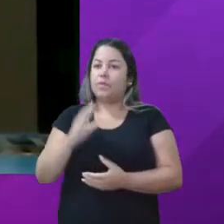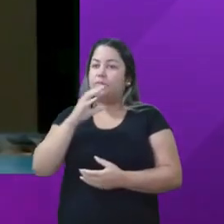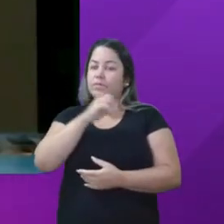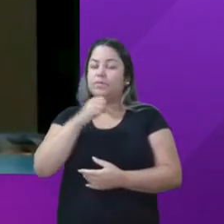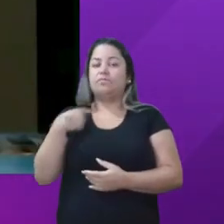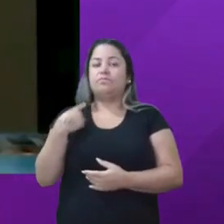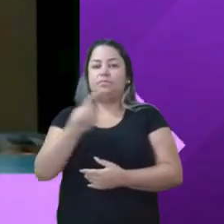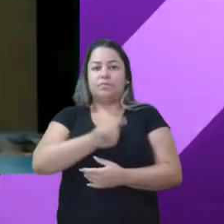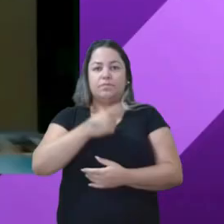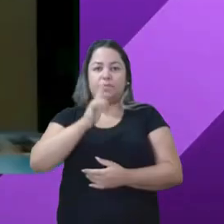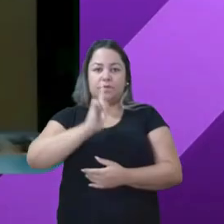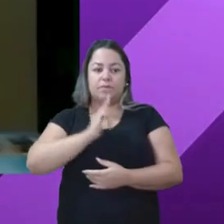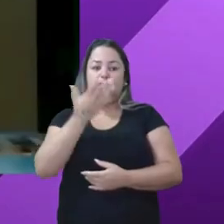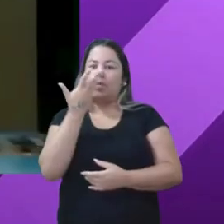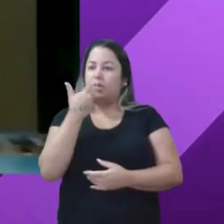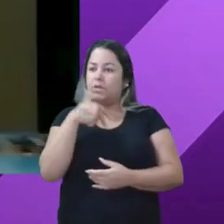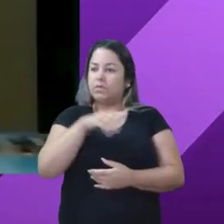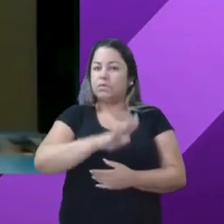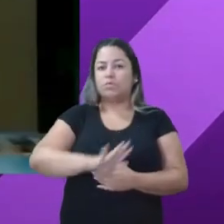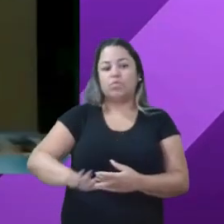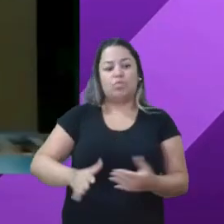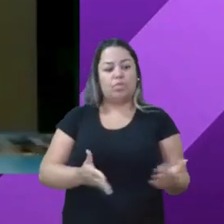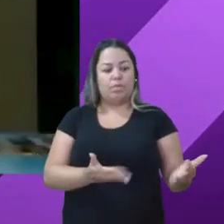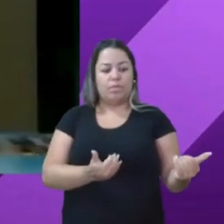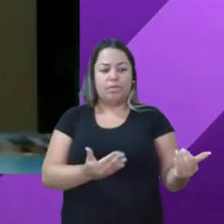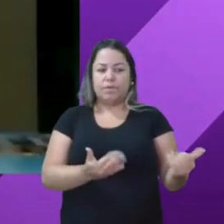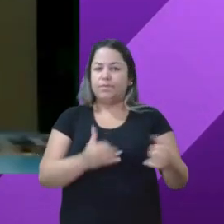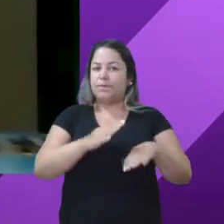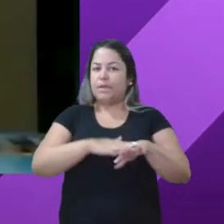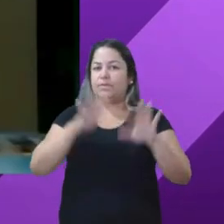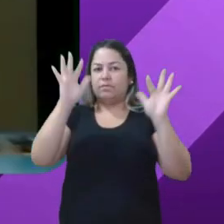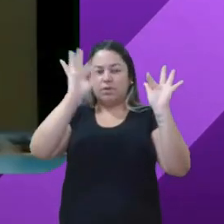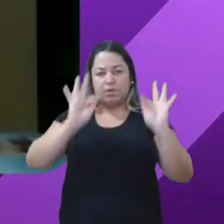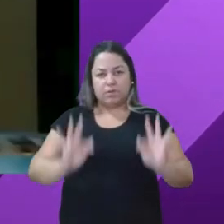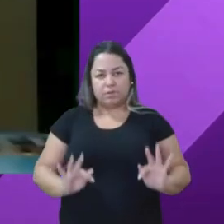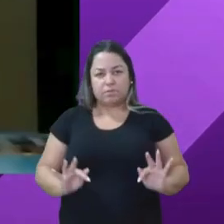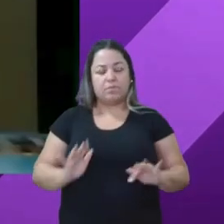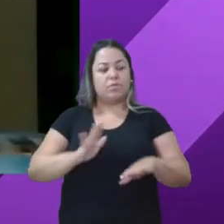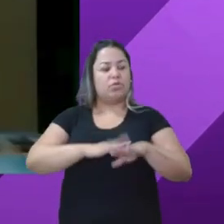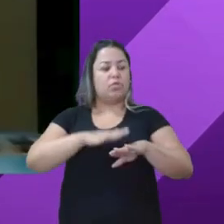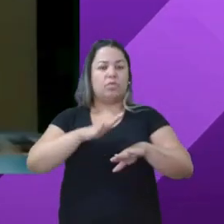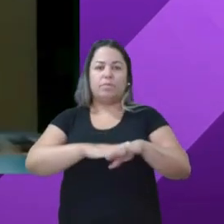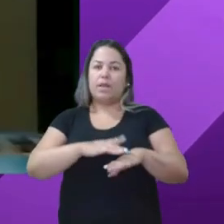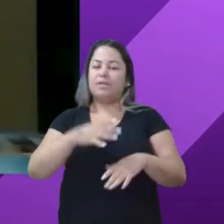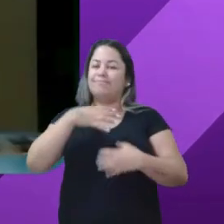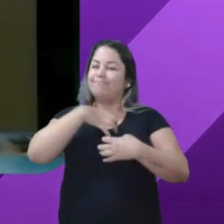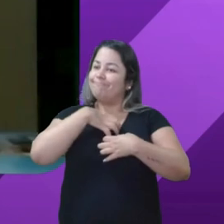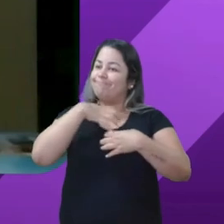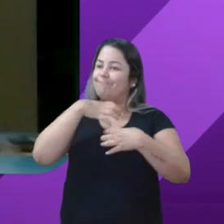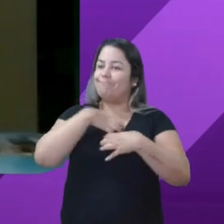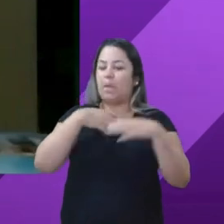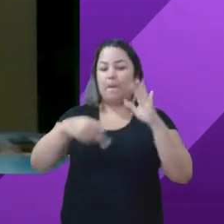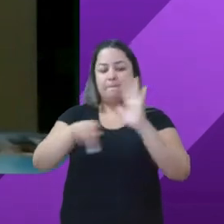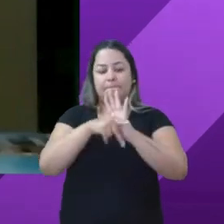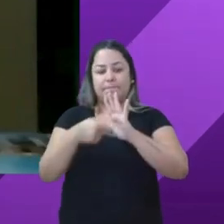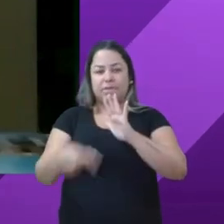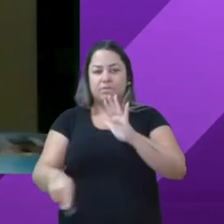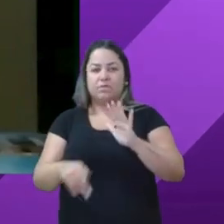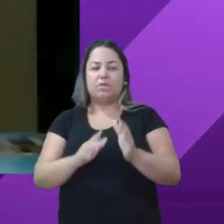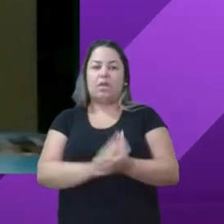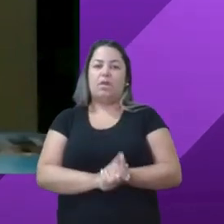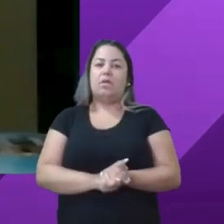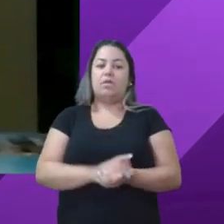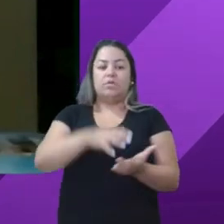nós tenhamos crianças e adolescentes muito mais felizes, muito mais se sentindo pertencentes aos